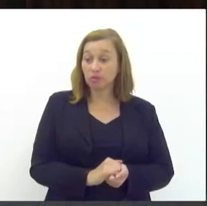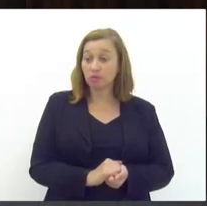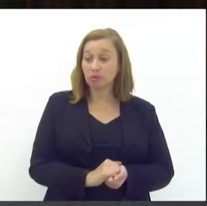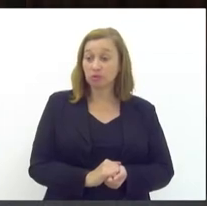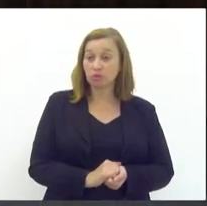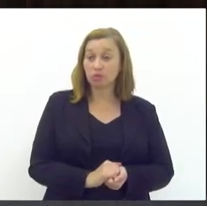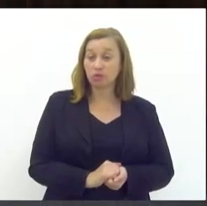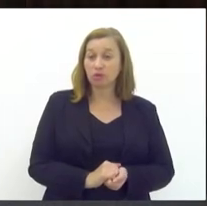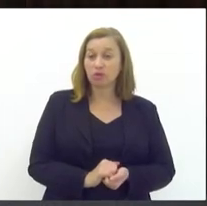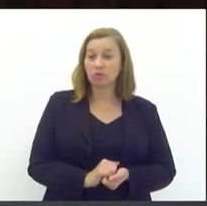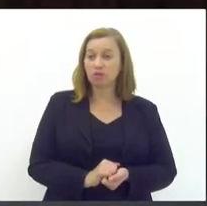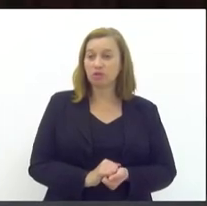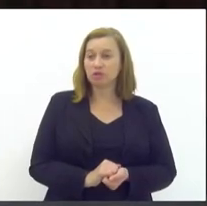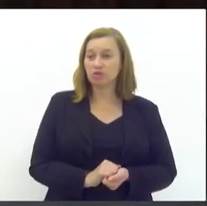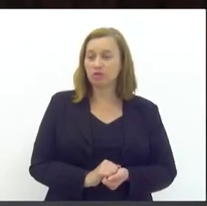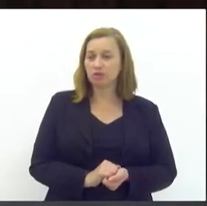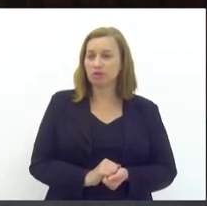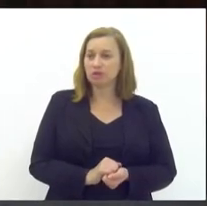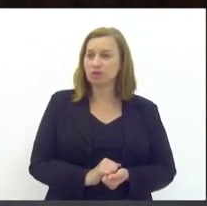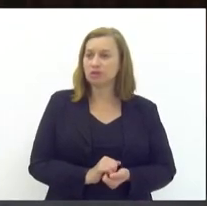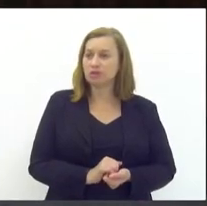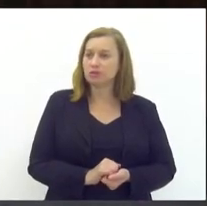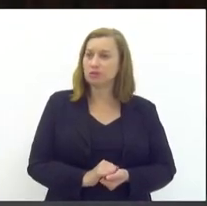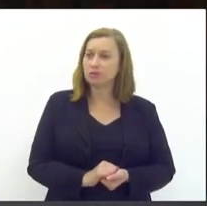vamos passar agora para